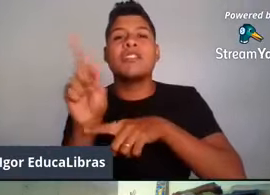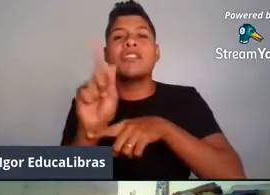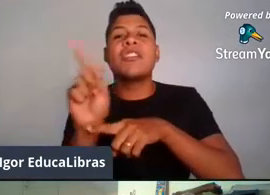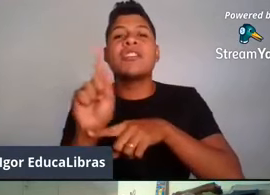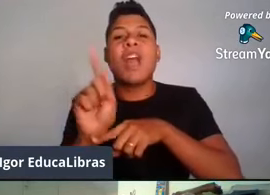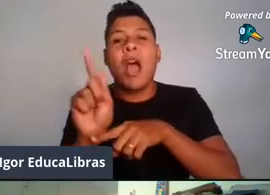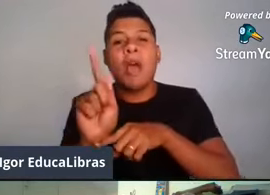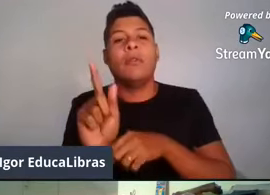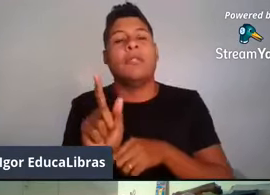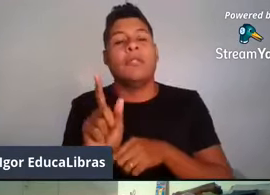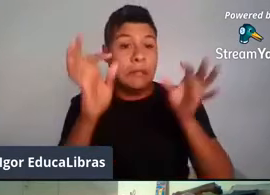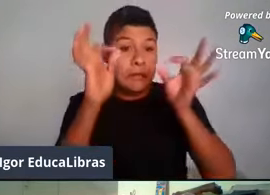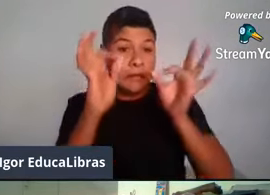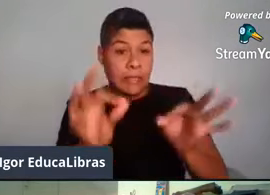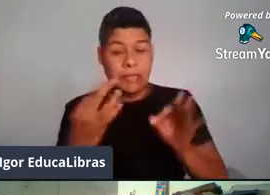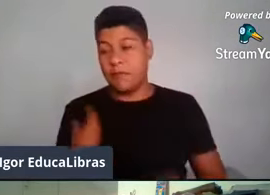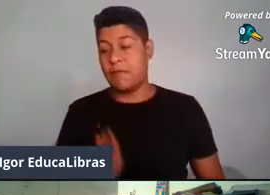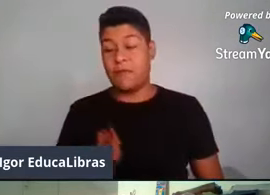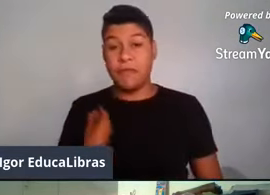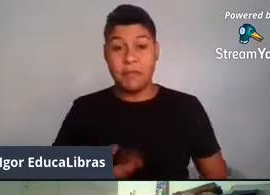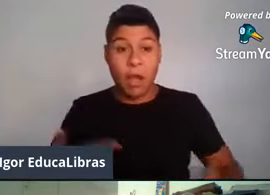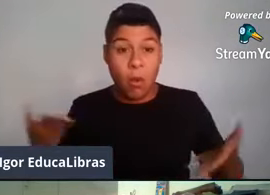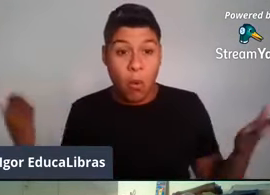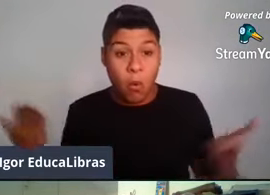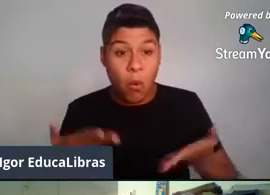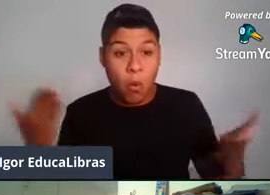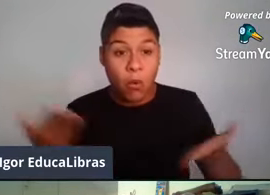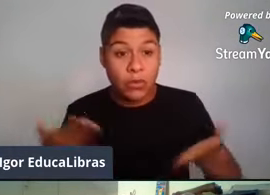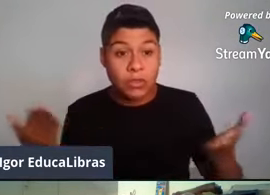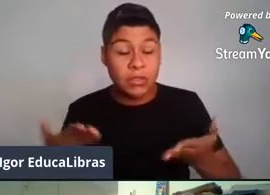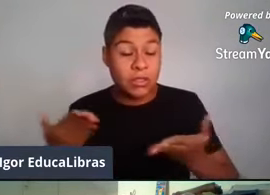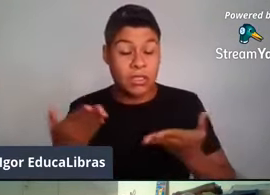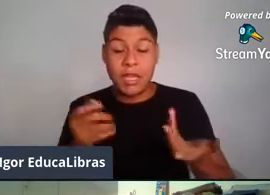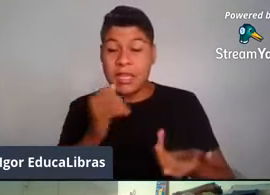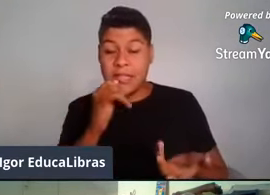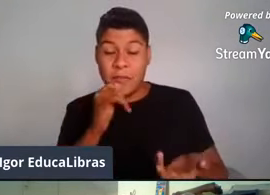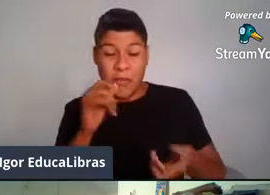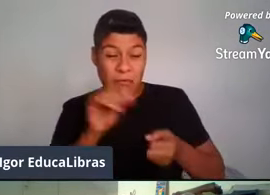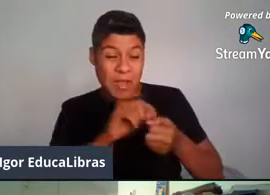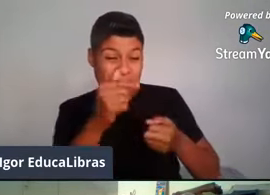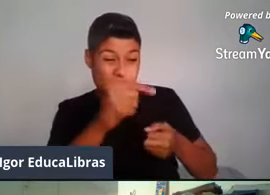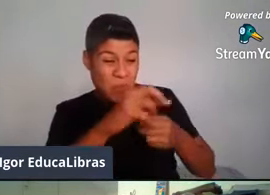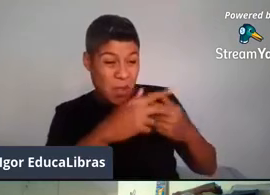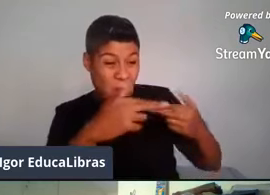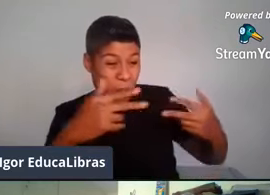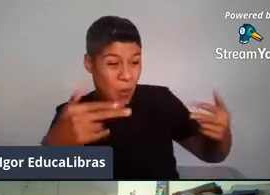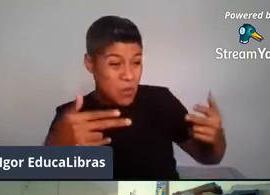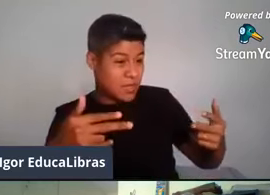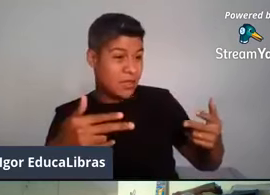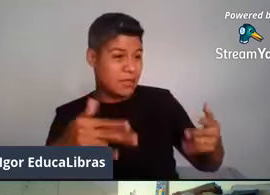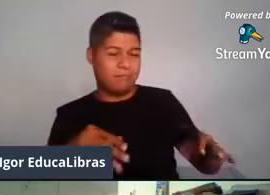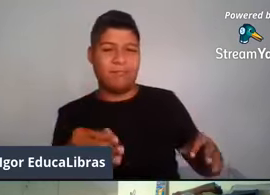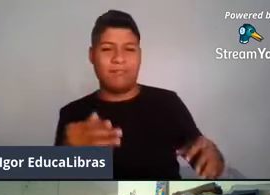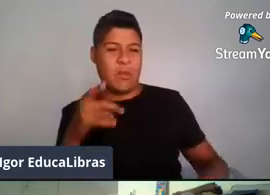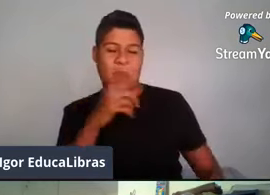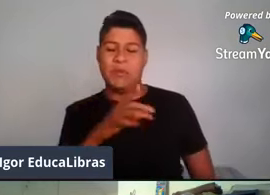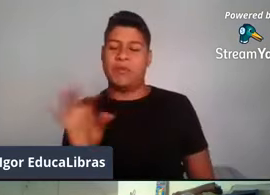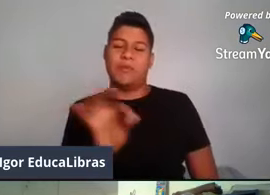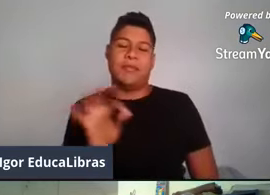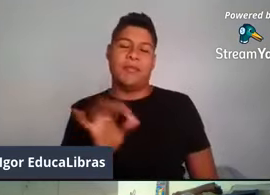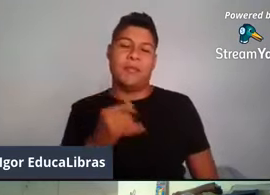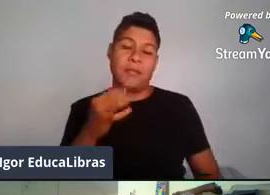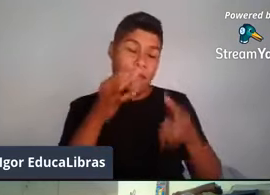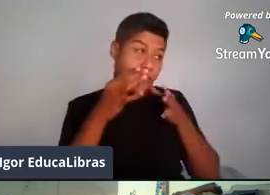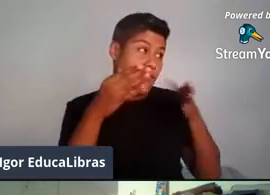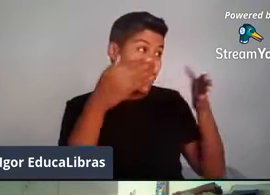tem uma certeza na vida hoje é que eu não me vejo fazendo outra coisa que não trabalhando nessa área. Eu acho que é isso,